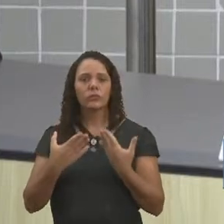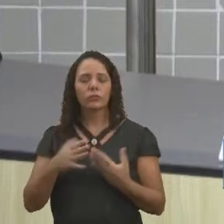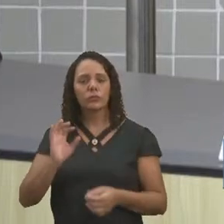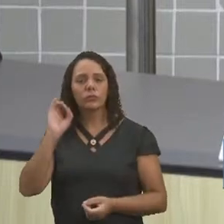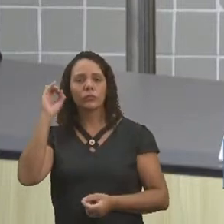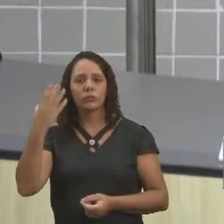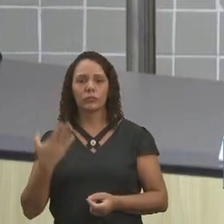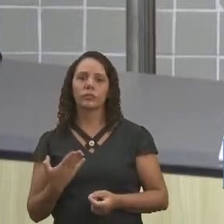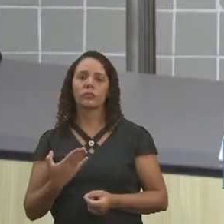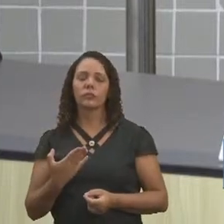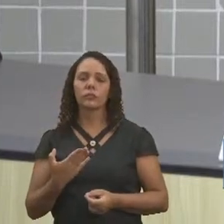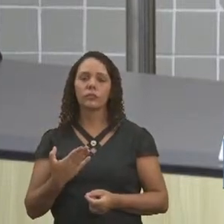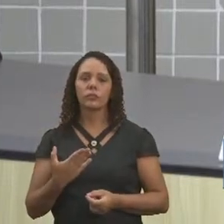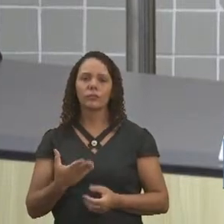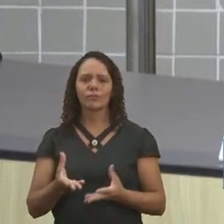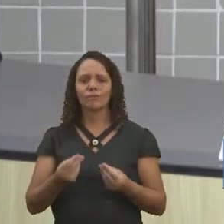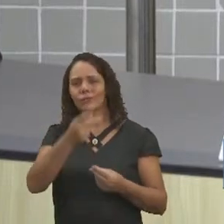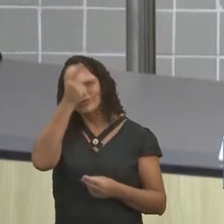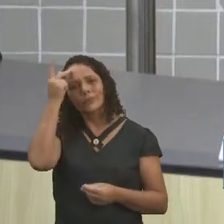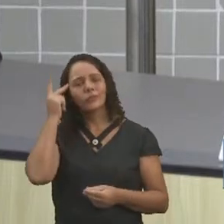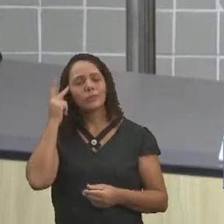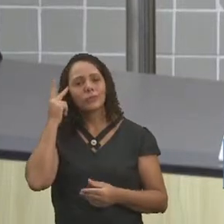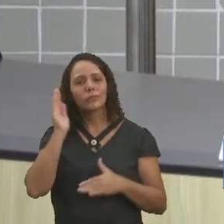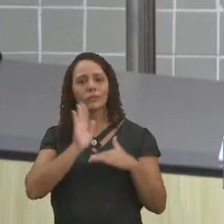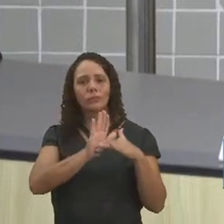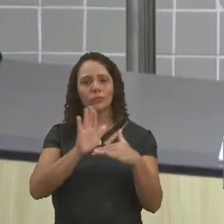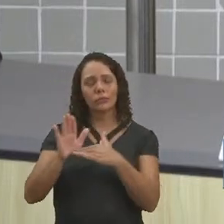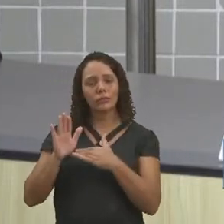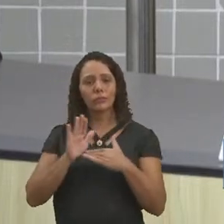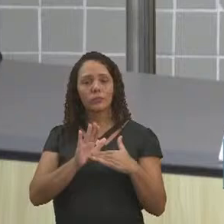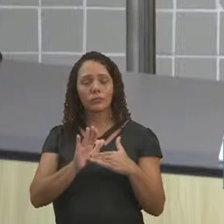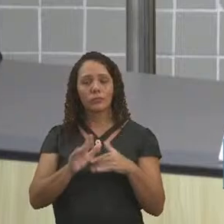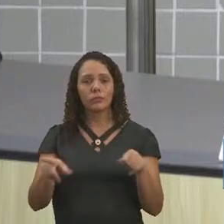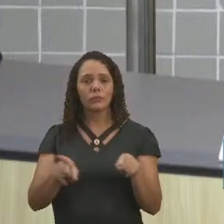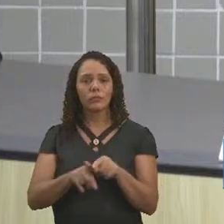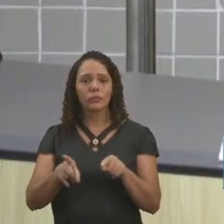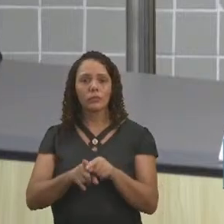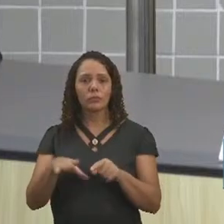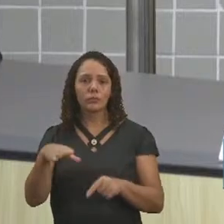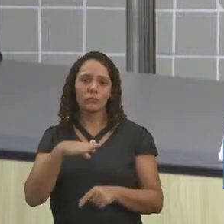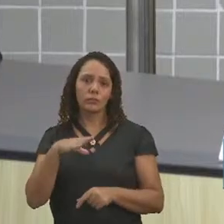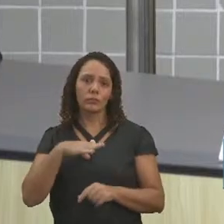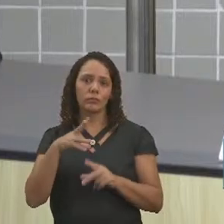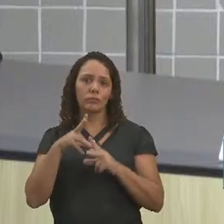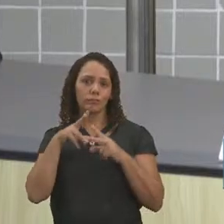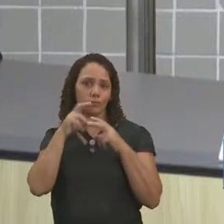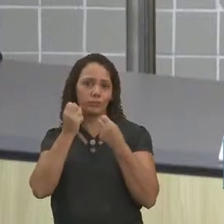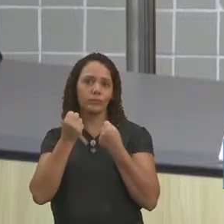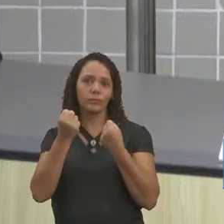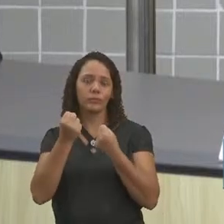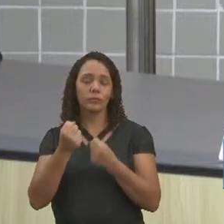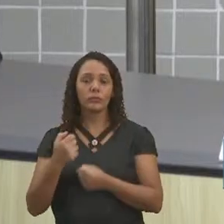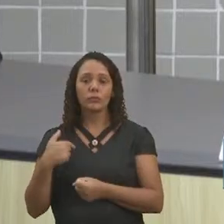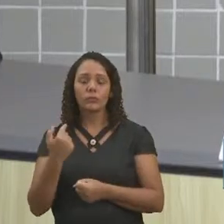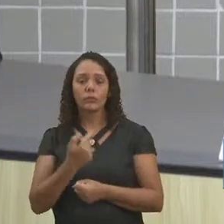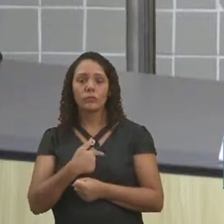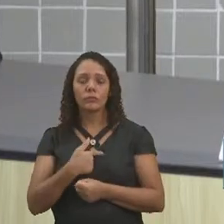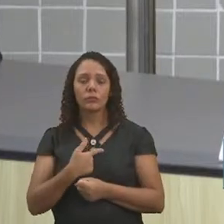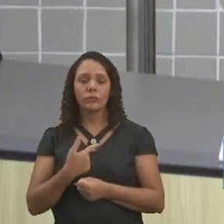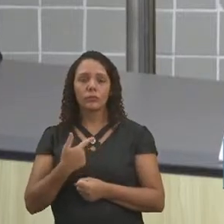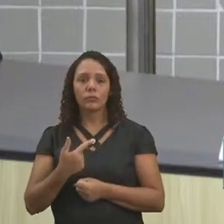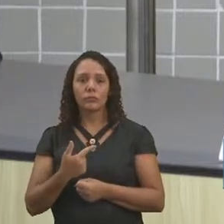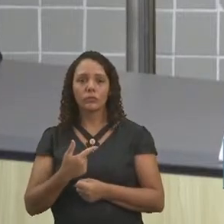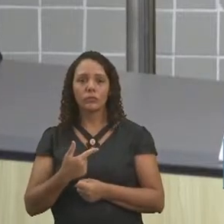feitas, muito mais gente atendida e, por que não dizer, uma cidade forte. Então, nós